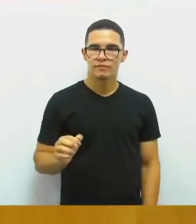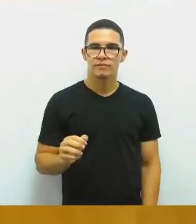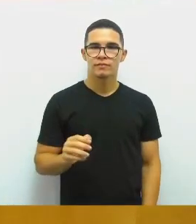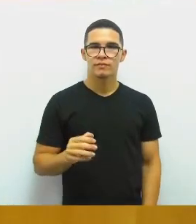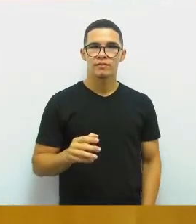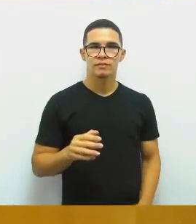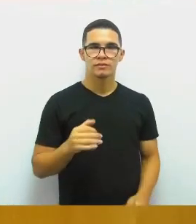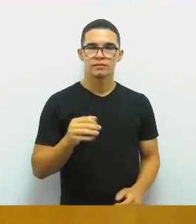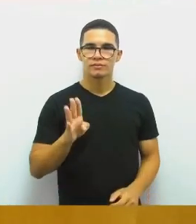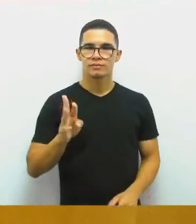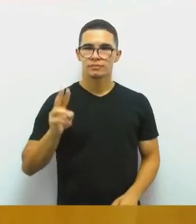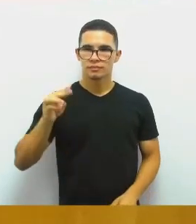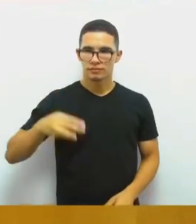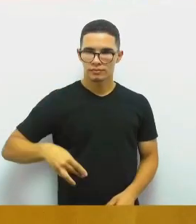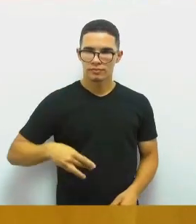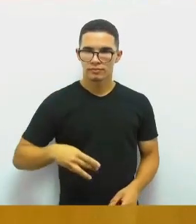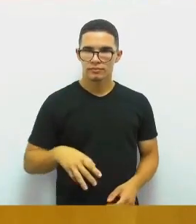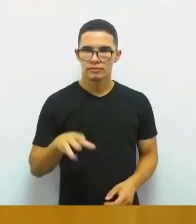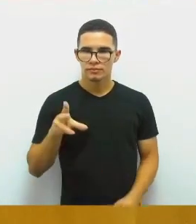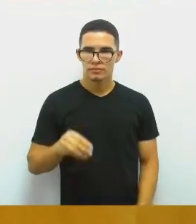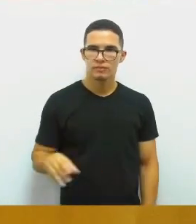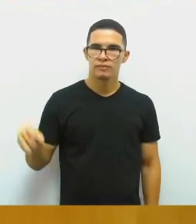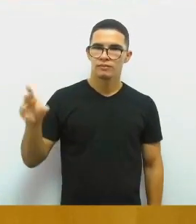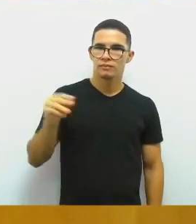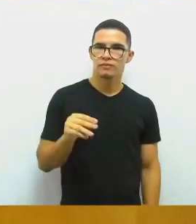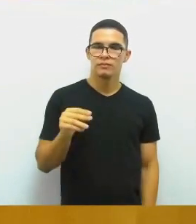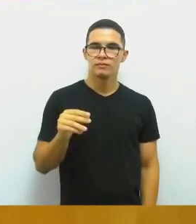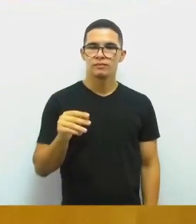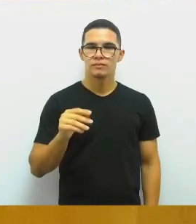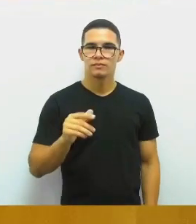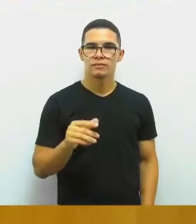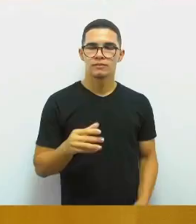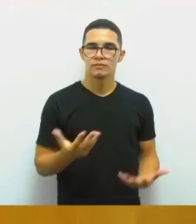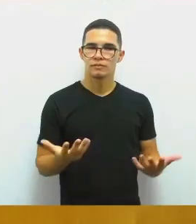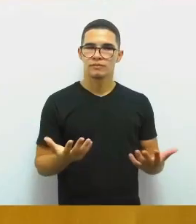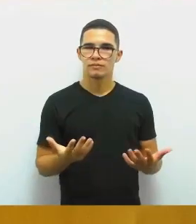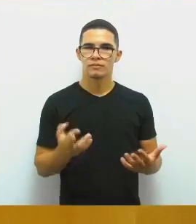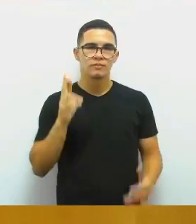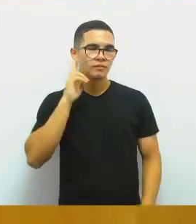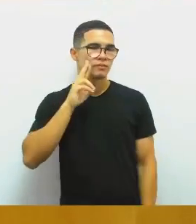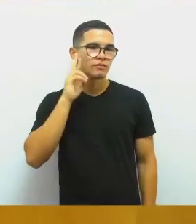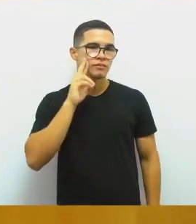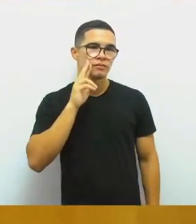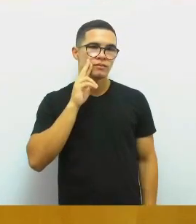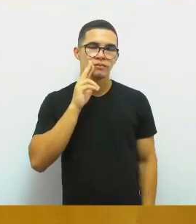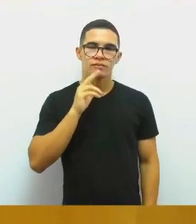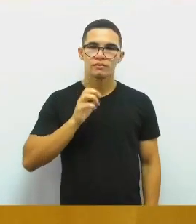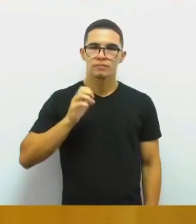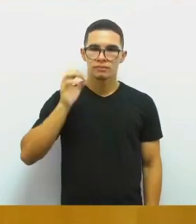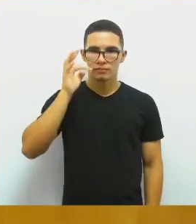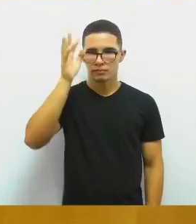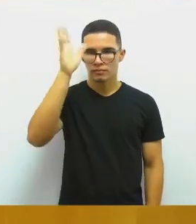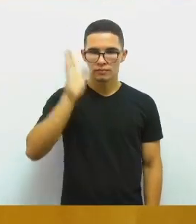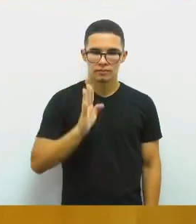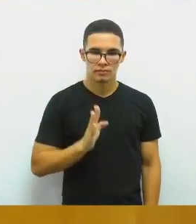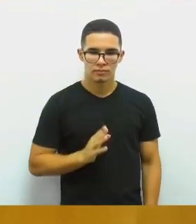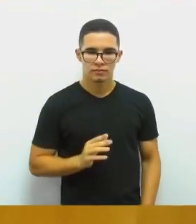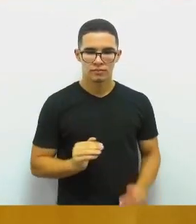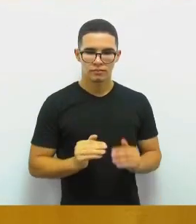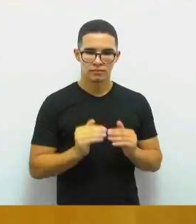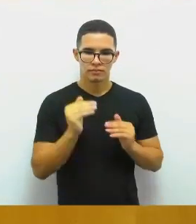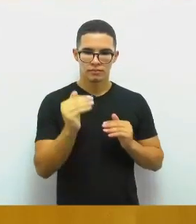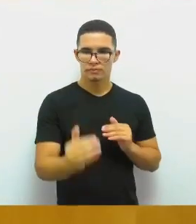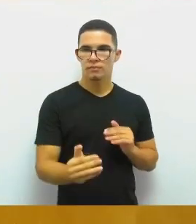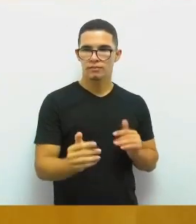Sindicato, Jorginho Brum, Marquinhos Coelho, Mascote, Rubinho Metalúrgico e Tite Brasil. Na sequência,